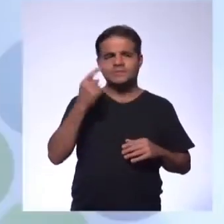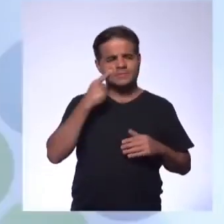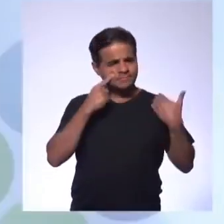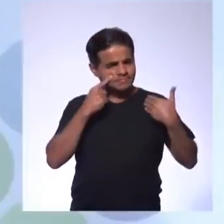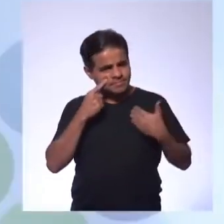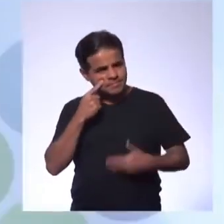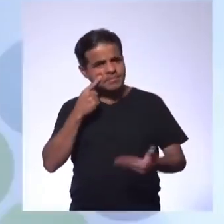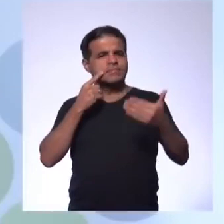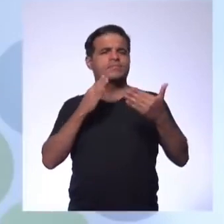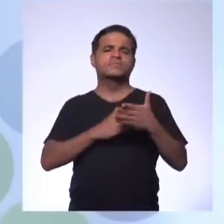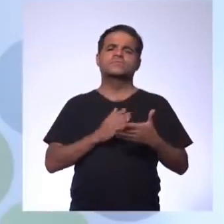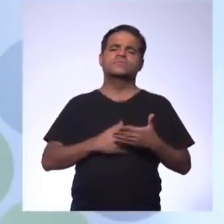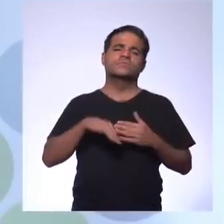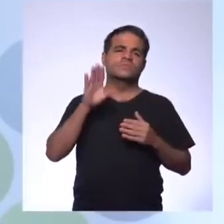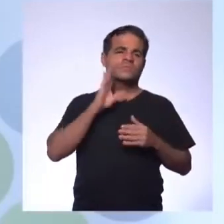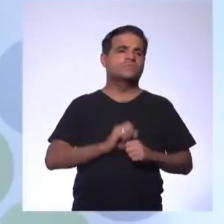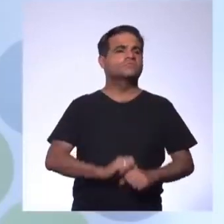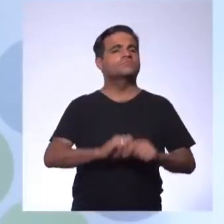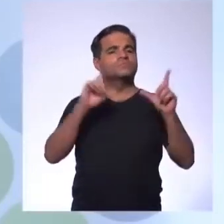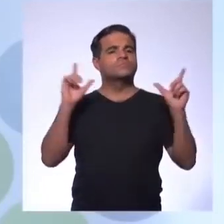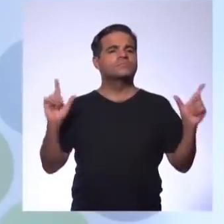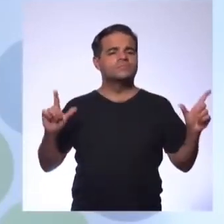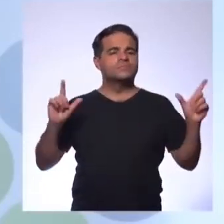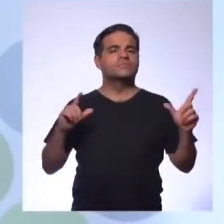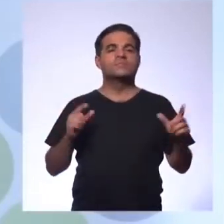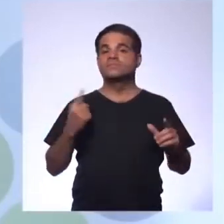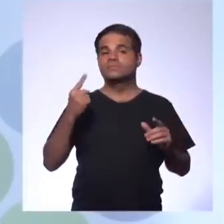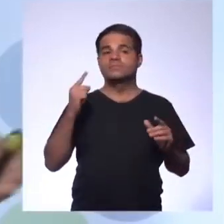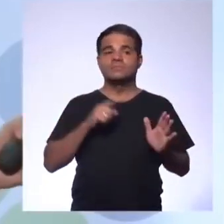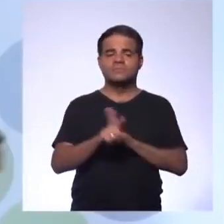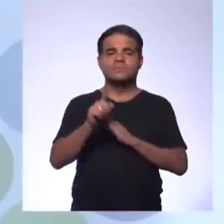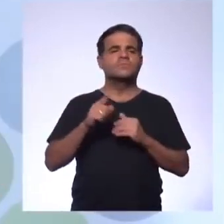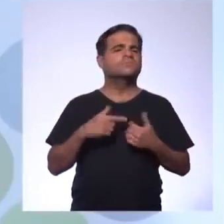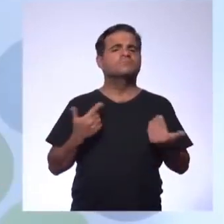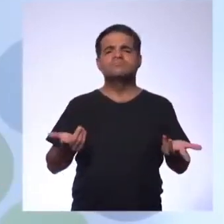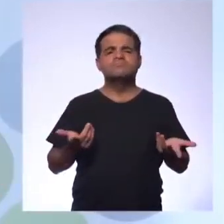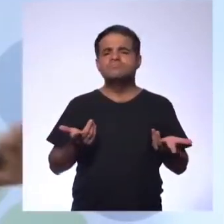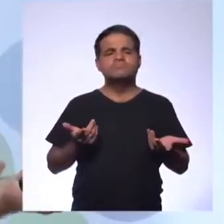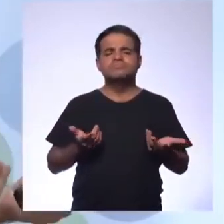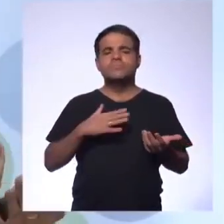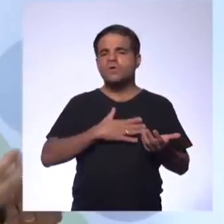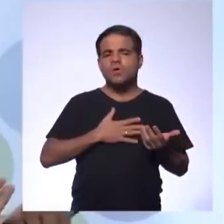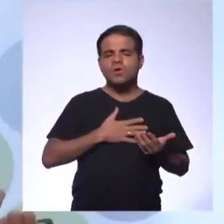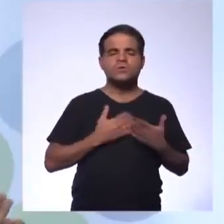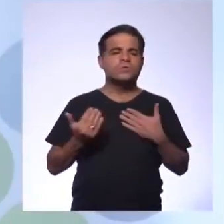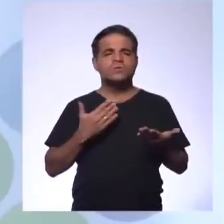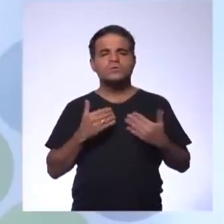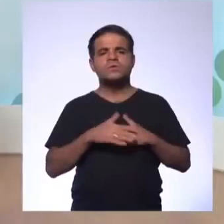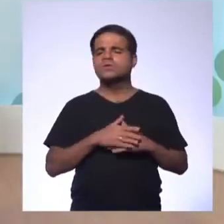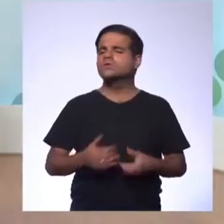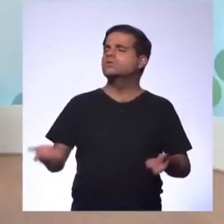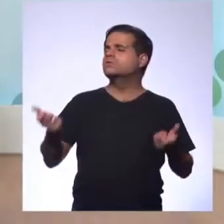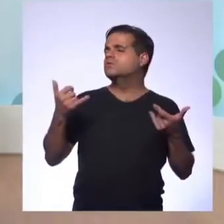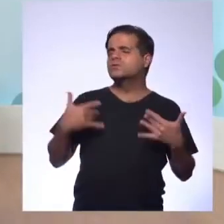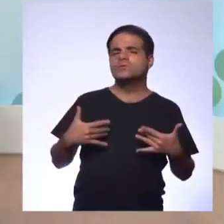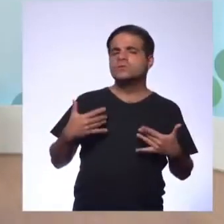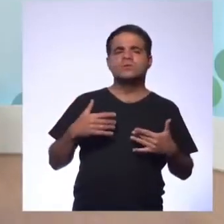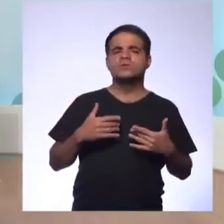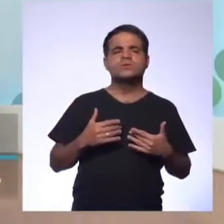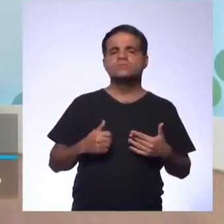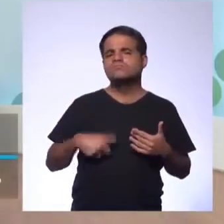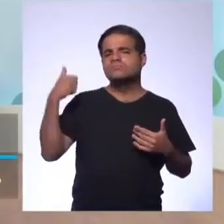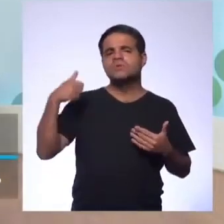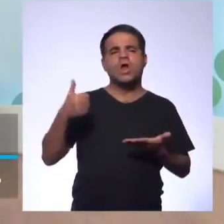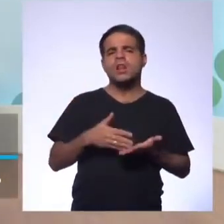desse caderno, mas vai ser muito legal. Olha só, perguntando para a professora, eu gosto de conversar. Professora, diga para mim, qual o